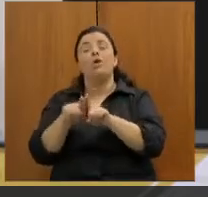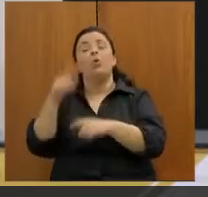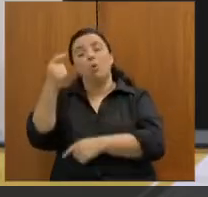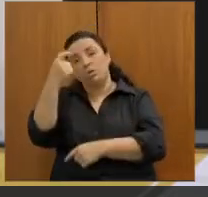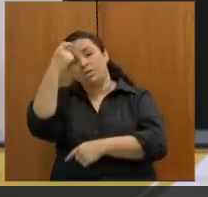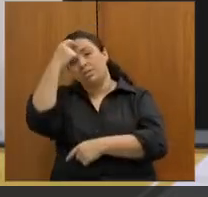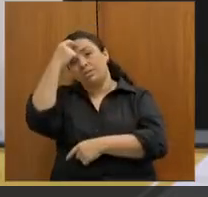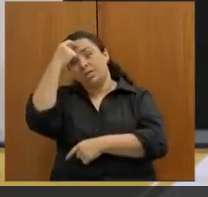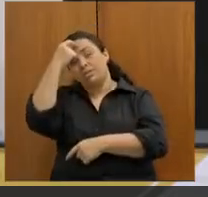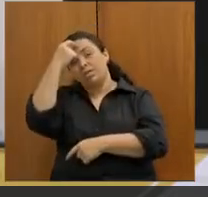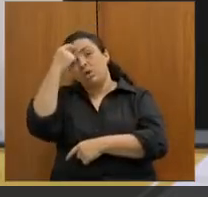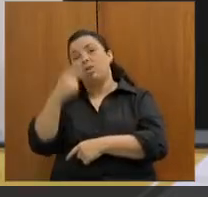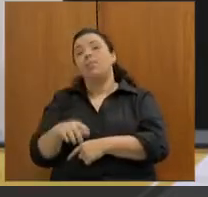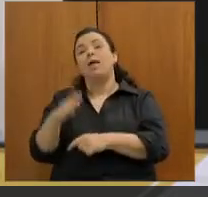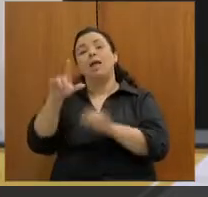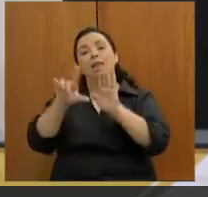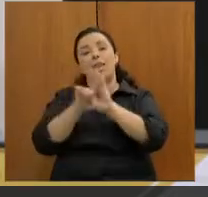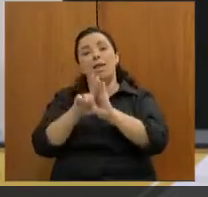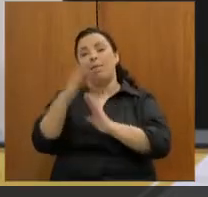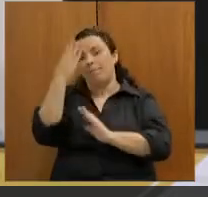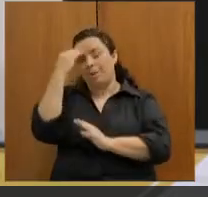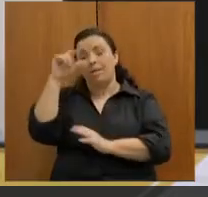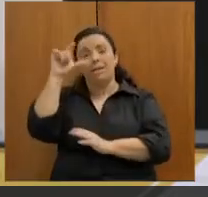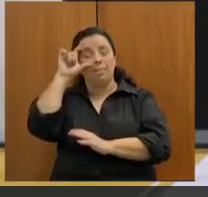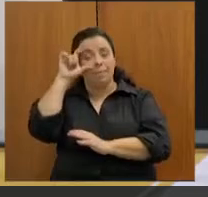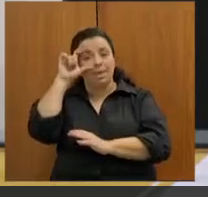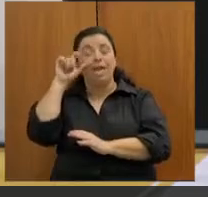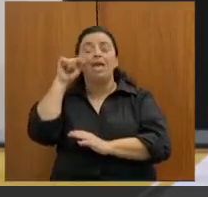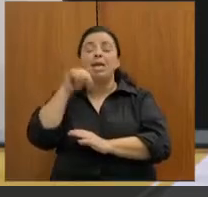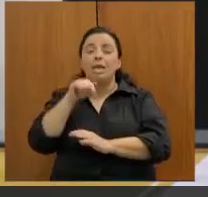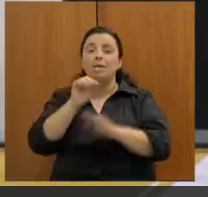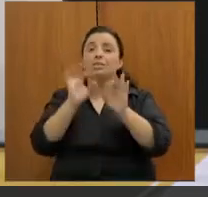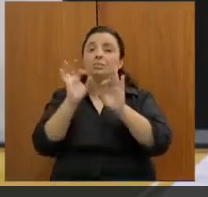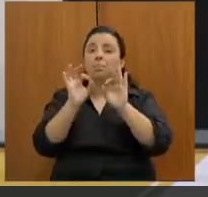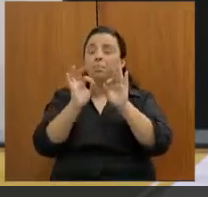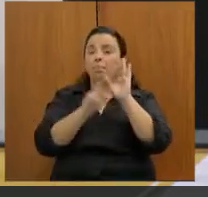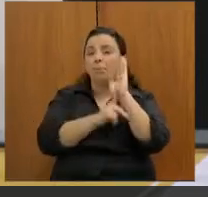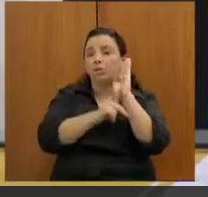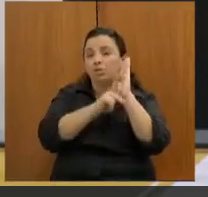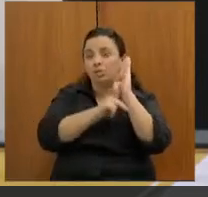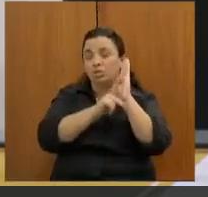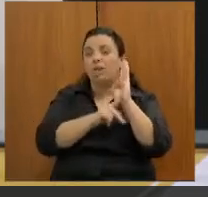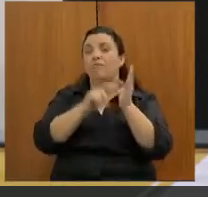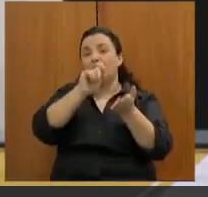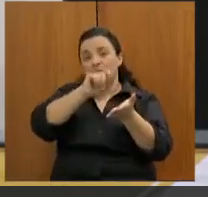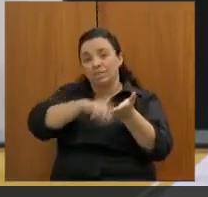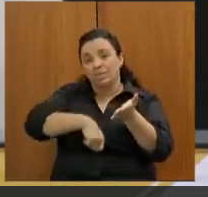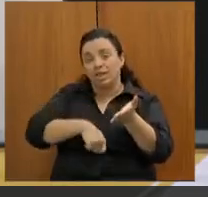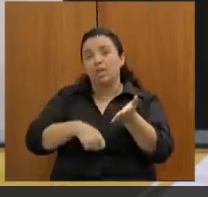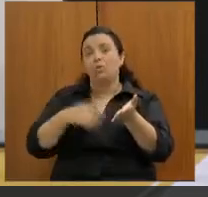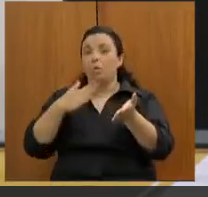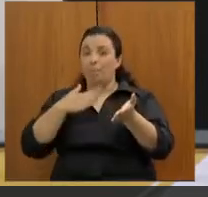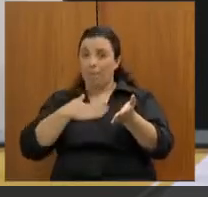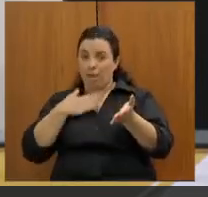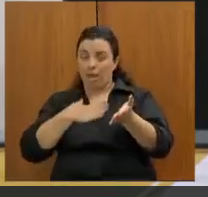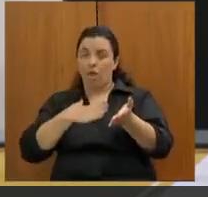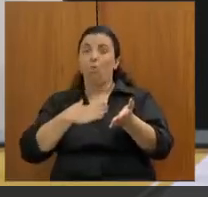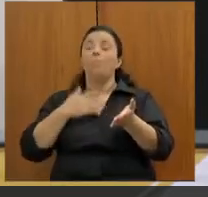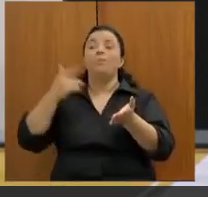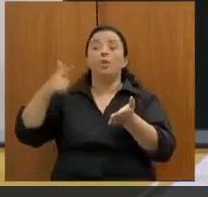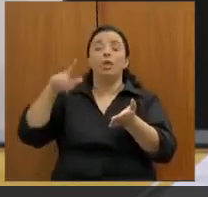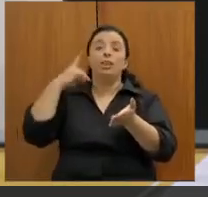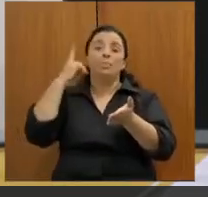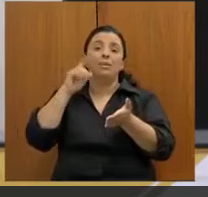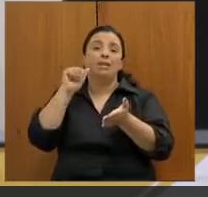na assembleia e esse projeto ele foi assinado forma coletiva por mim pelas deputadas Andreia